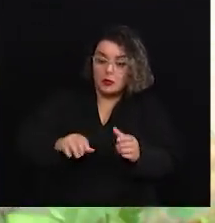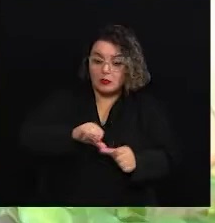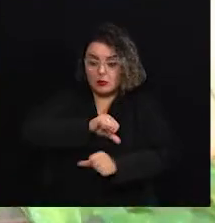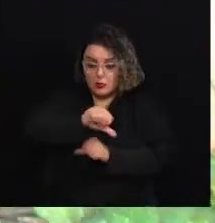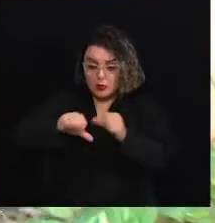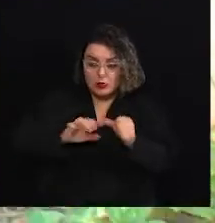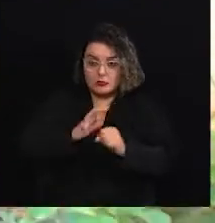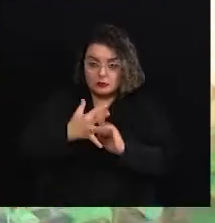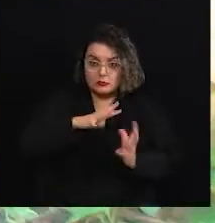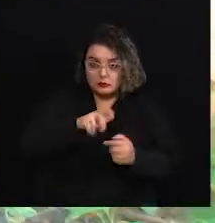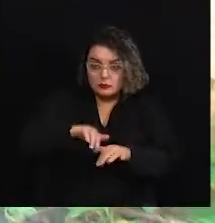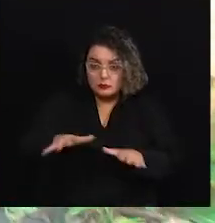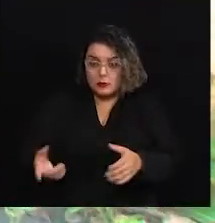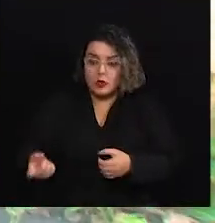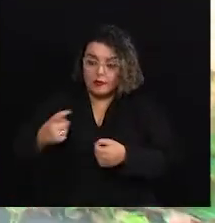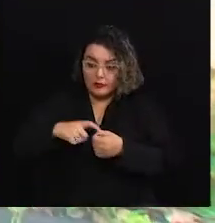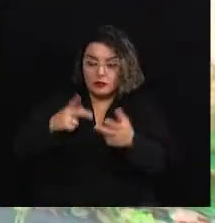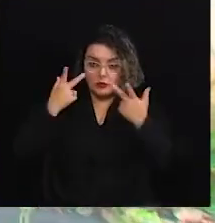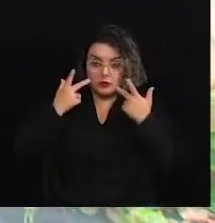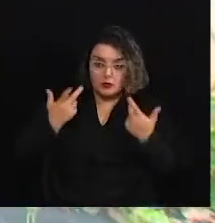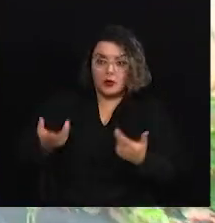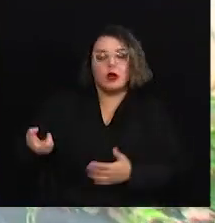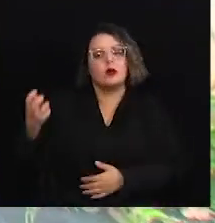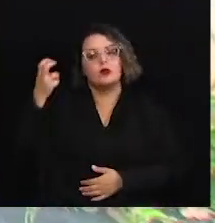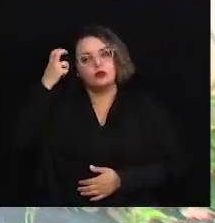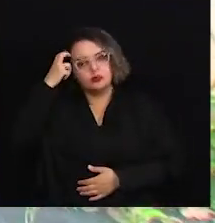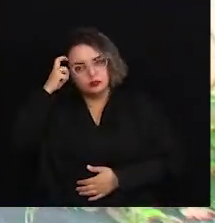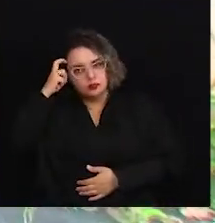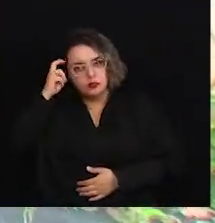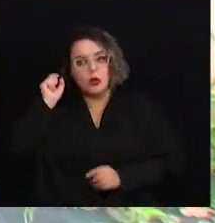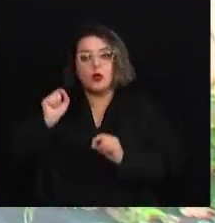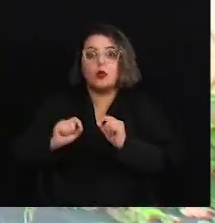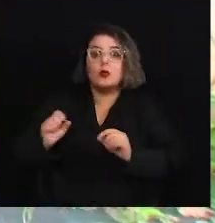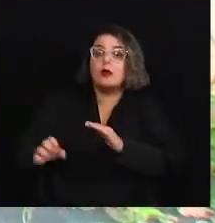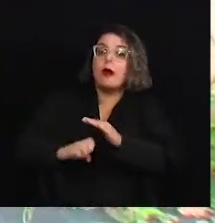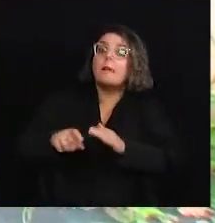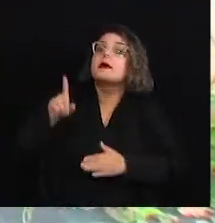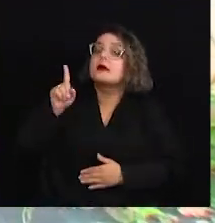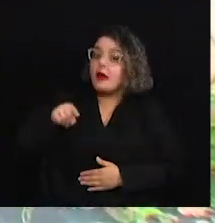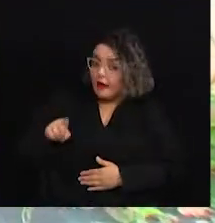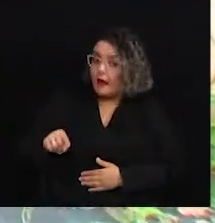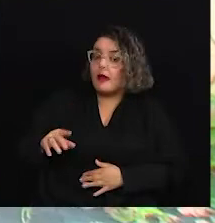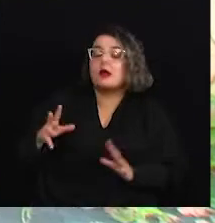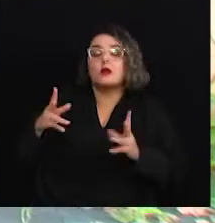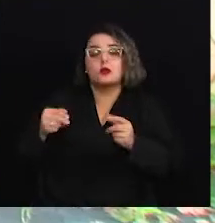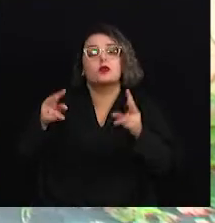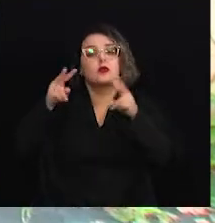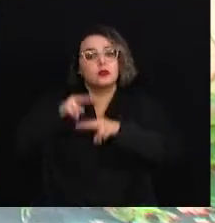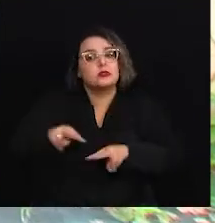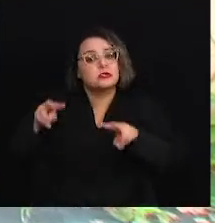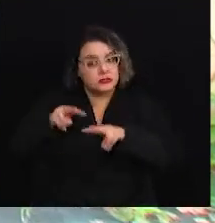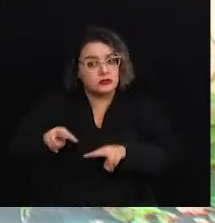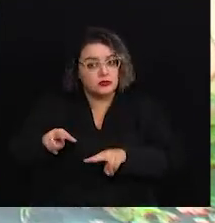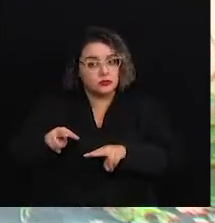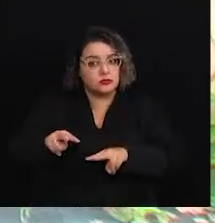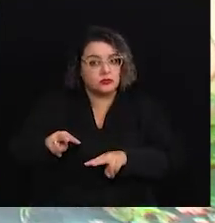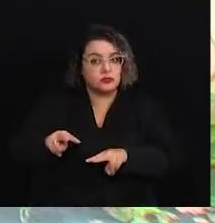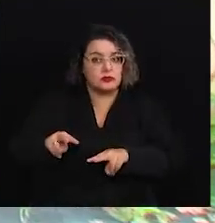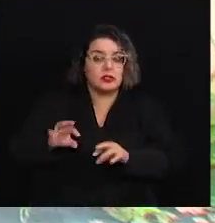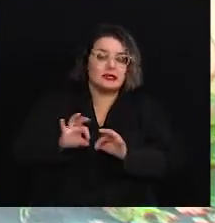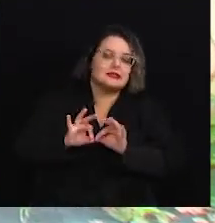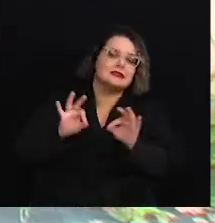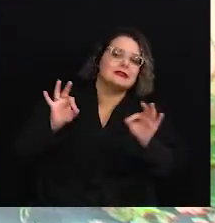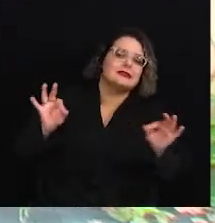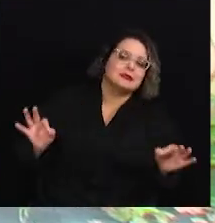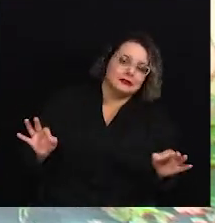momento de transição que a gente está, a gente precisa falar muito de cultura, a gente precisa estabelecer aquilo que a empresa é, para que todos vejam isso. A contrapartida